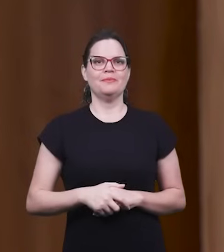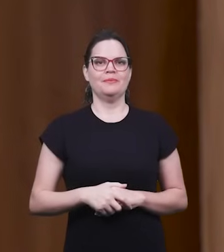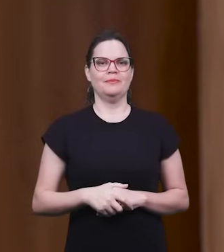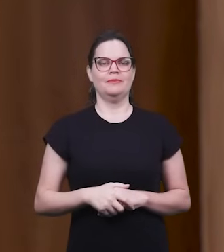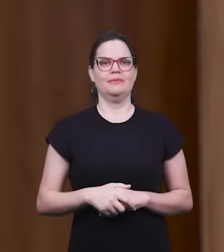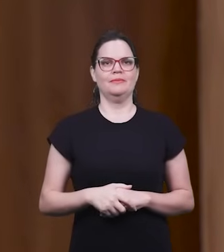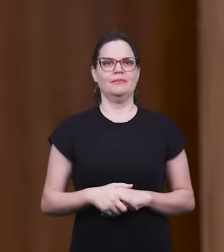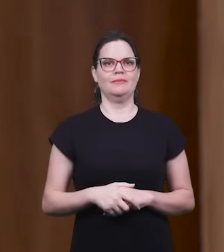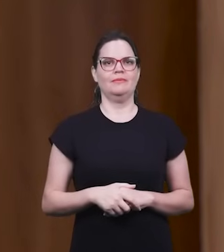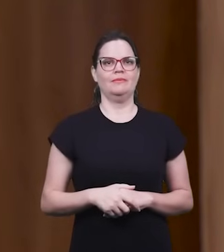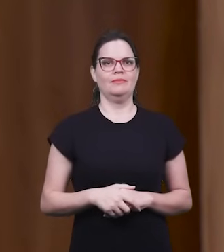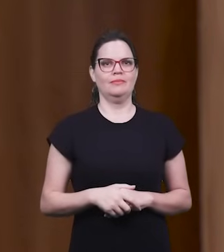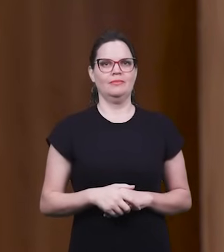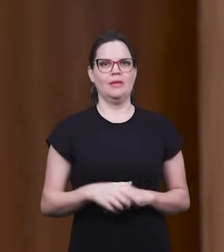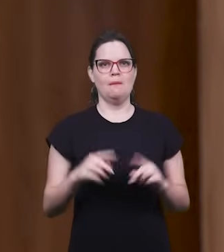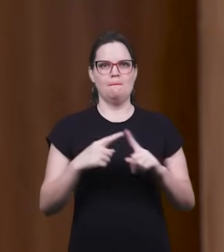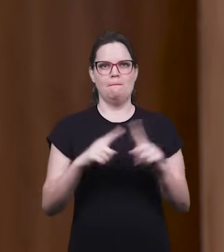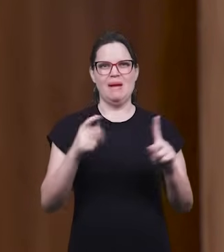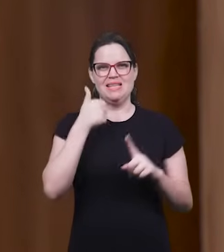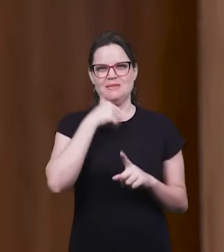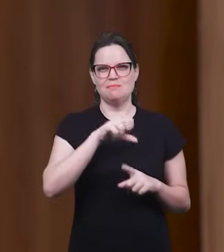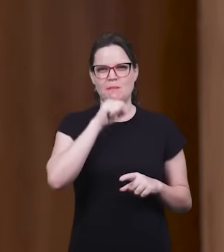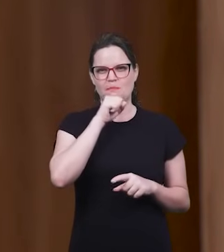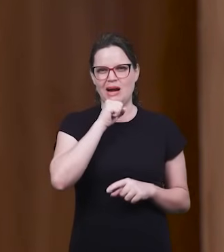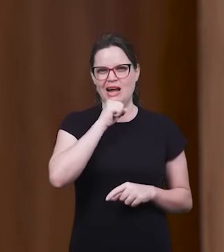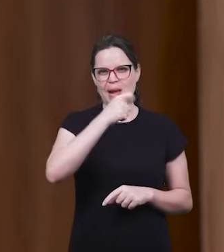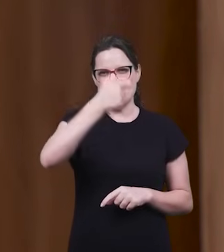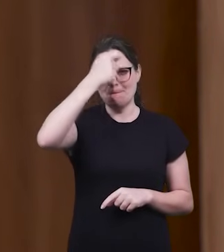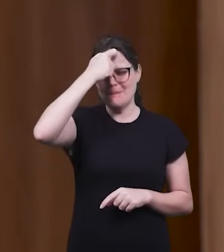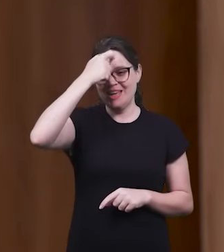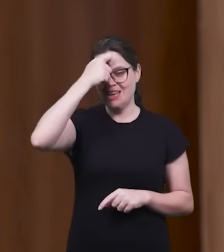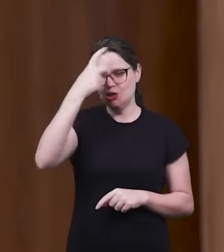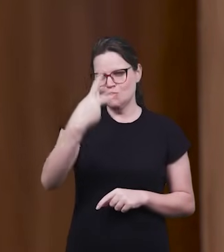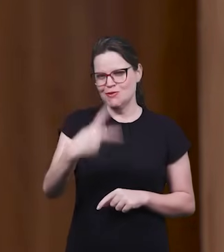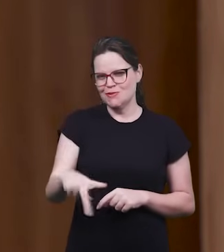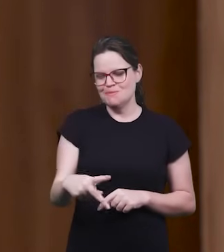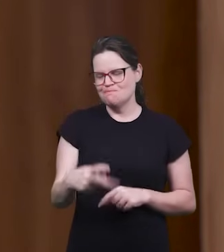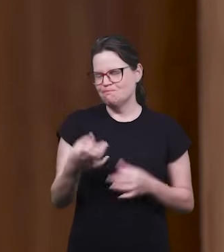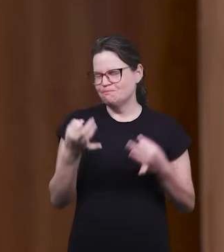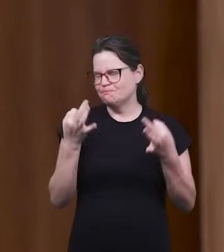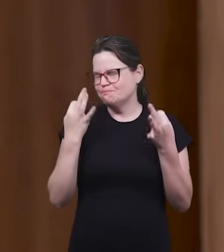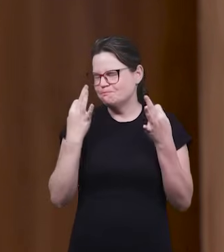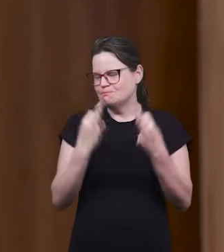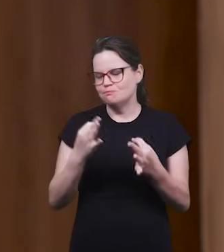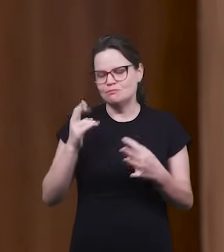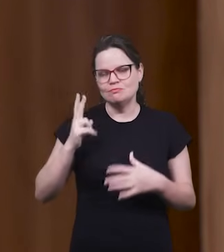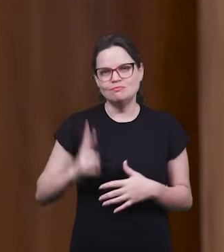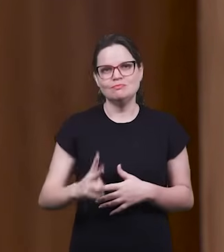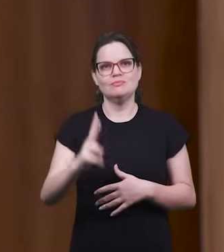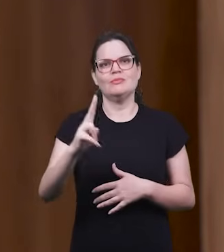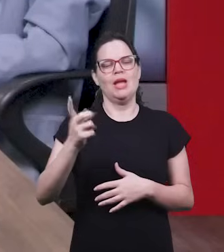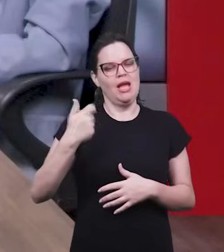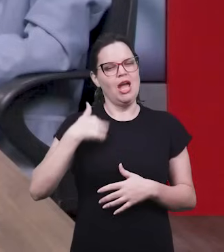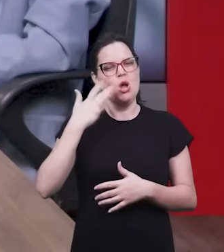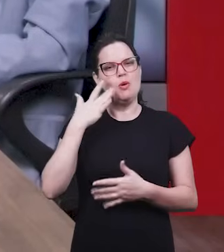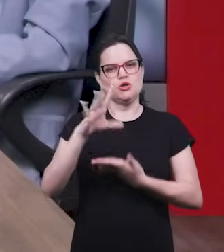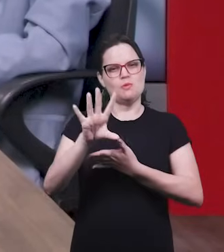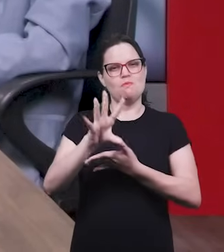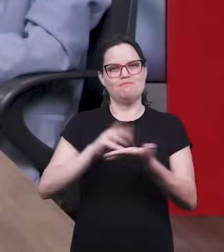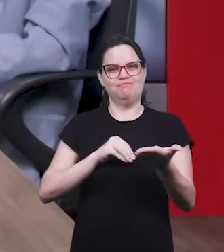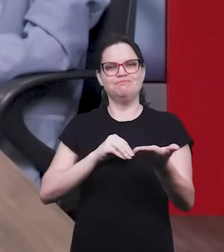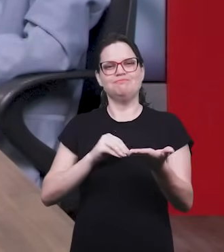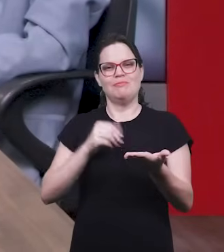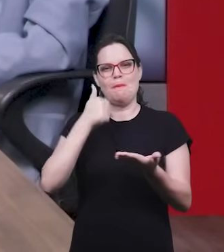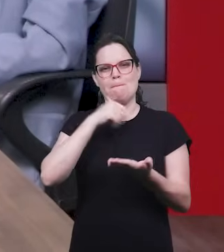Agora, ela não vacilava, a mente dela não, entendeu? Talvez eu tenha... Então, o senhor tem uma